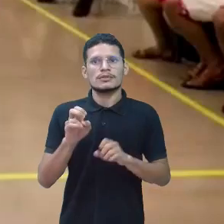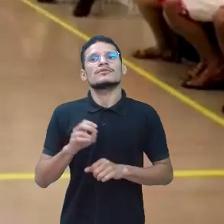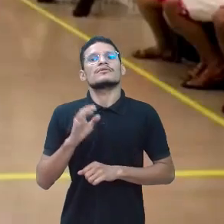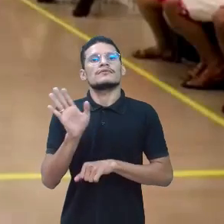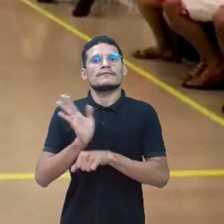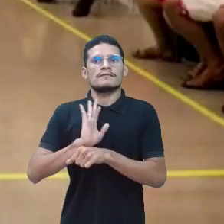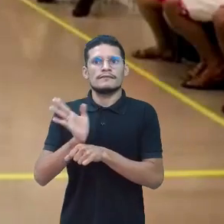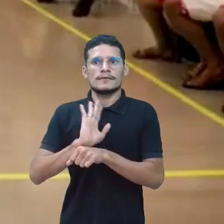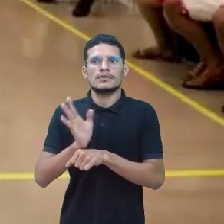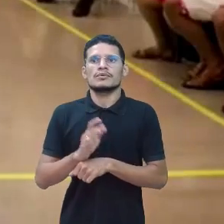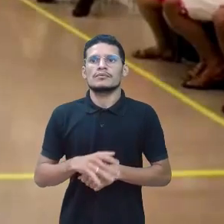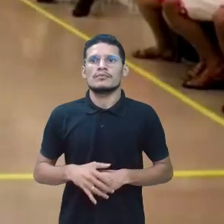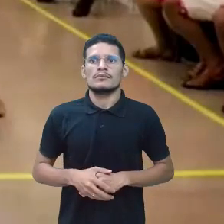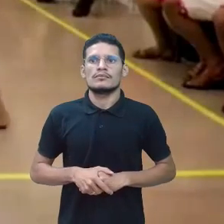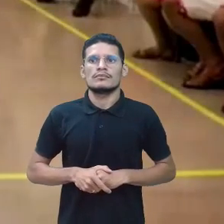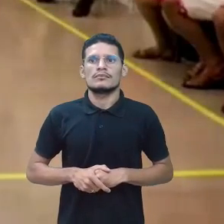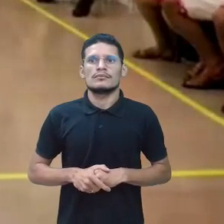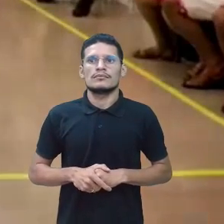vídeo.